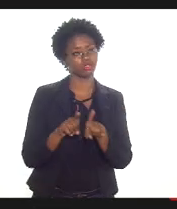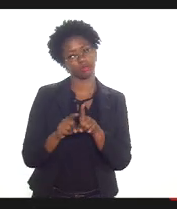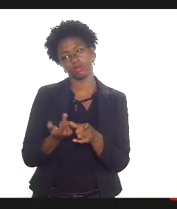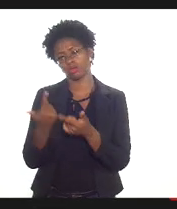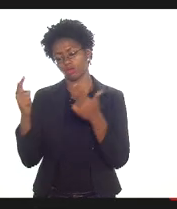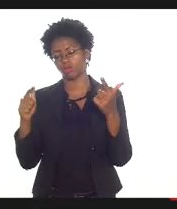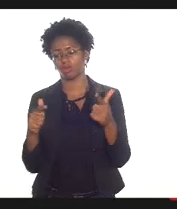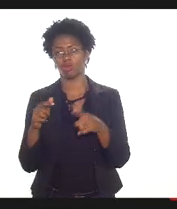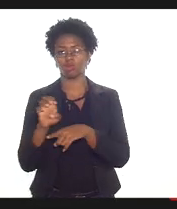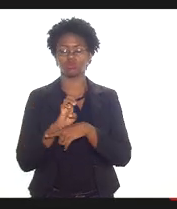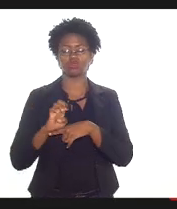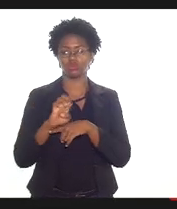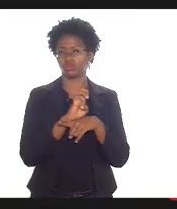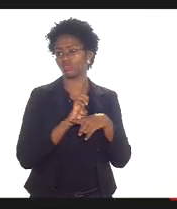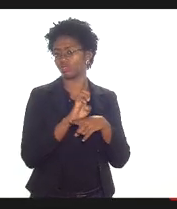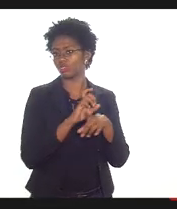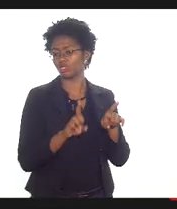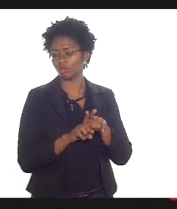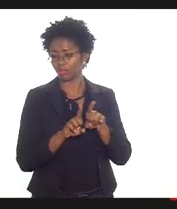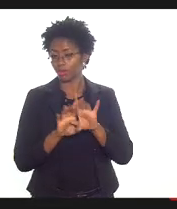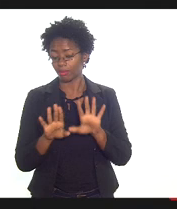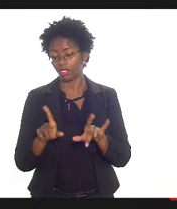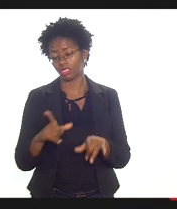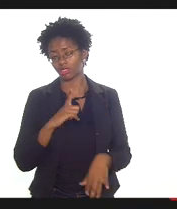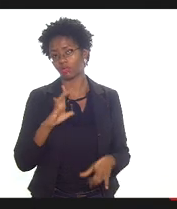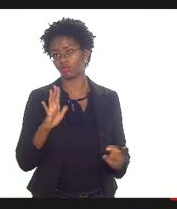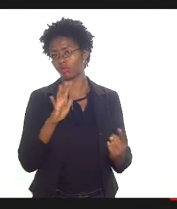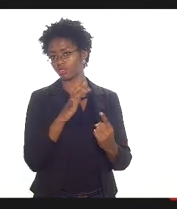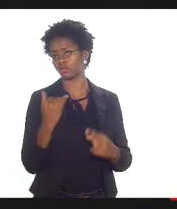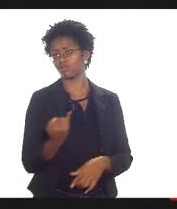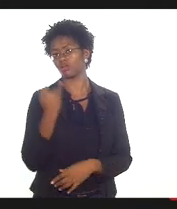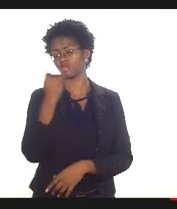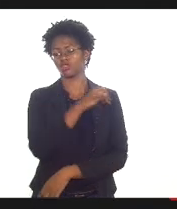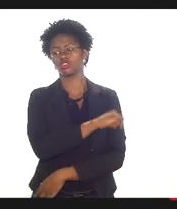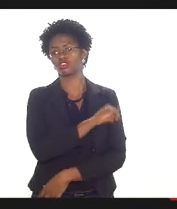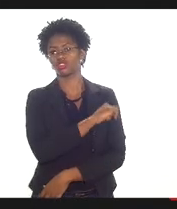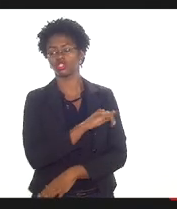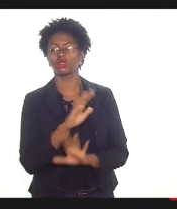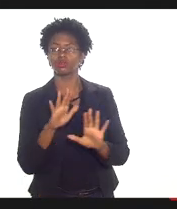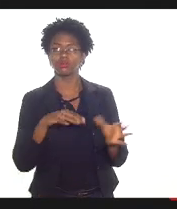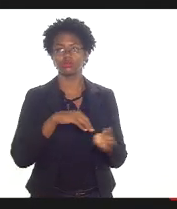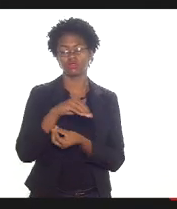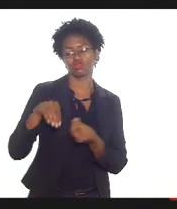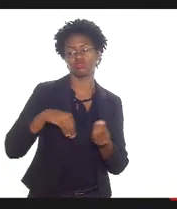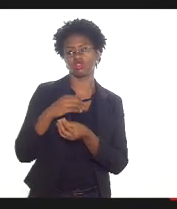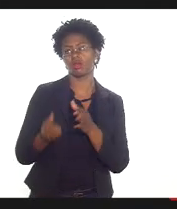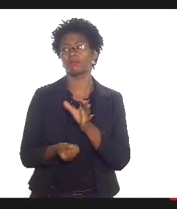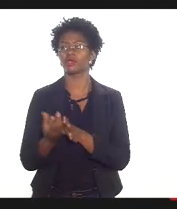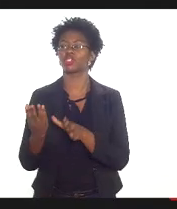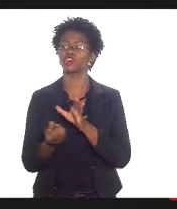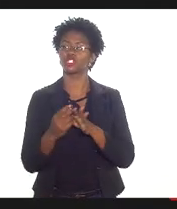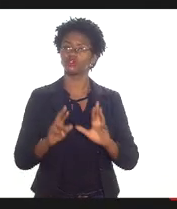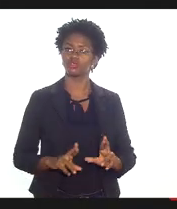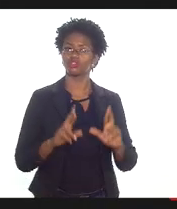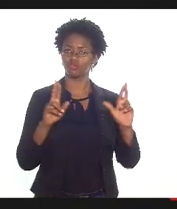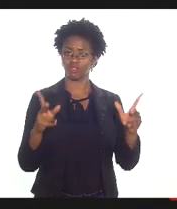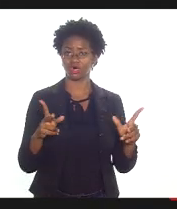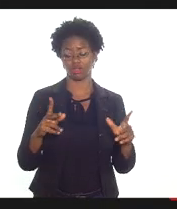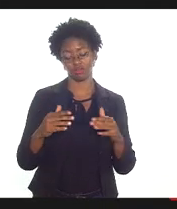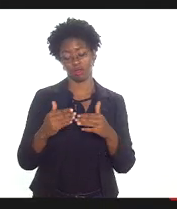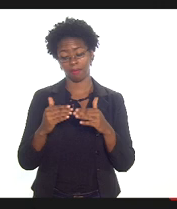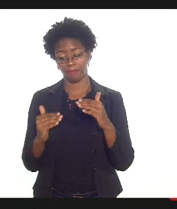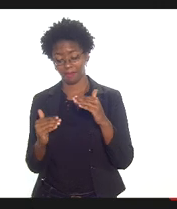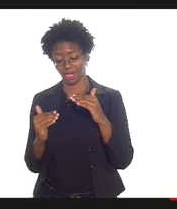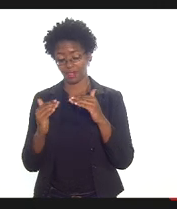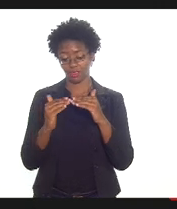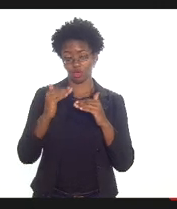importante aí no Estado do Rio. E a gente, então, começa a ter um mix de produção diferente, né, do pré-sal com pós-sal, mas